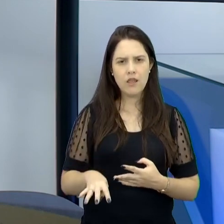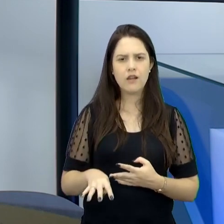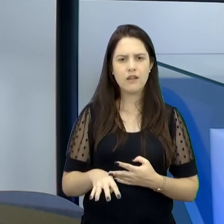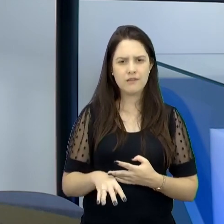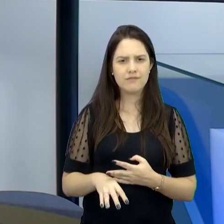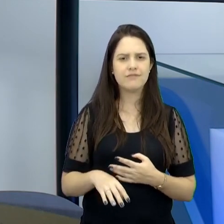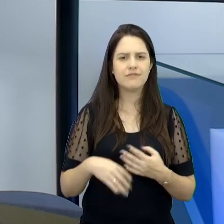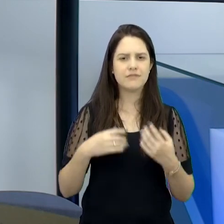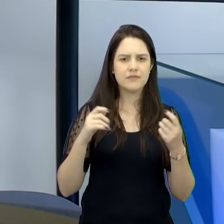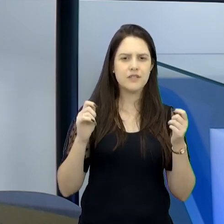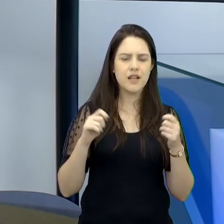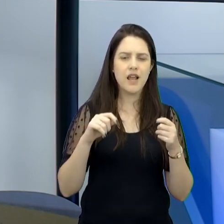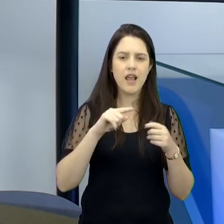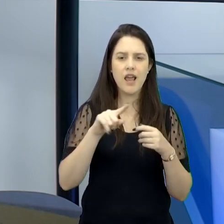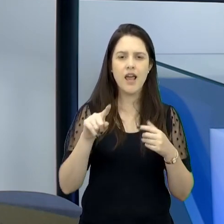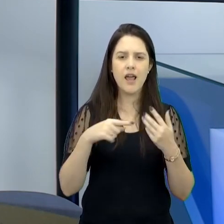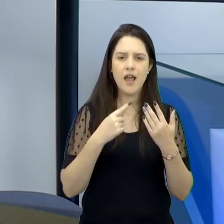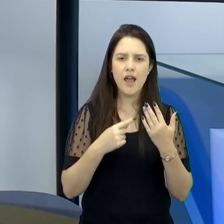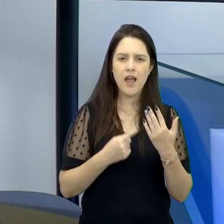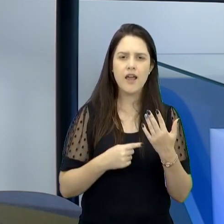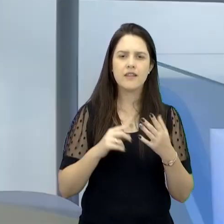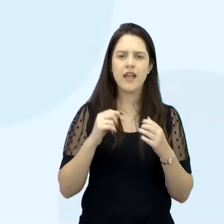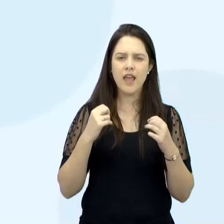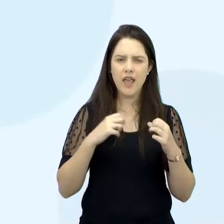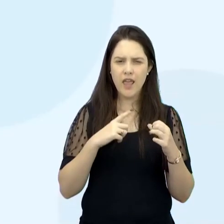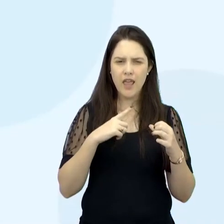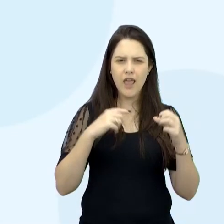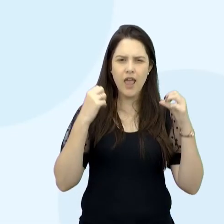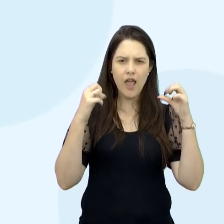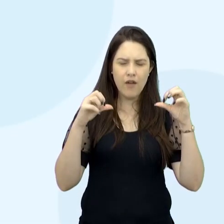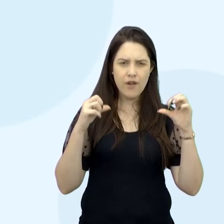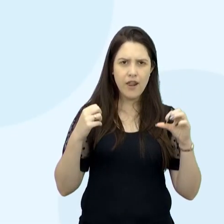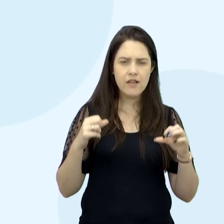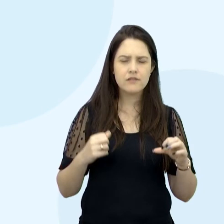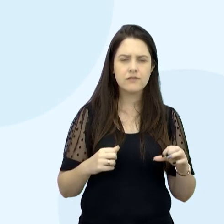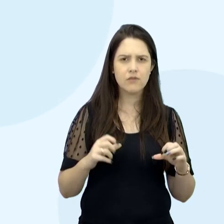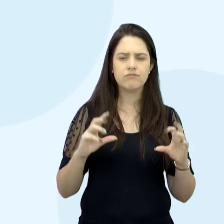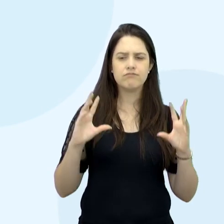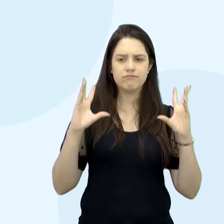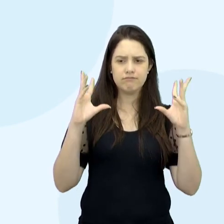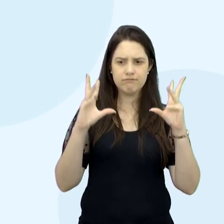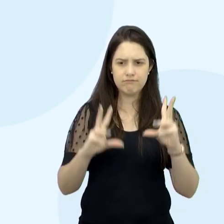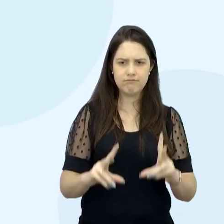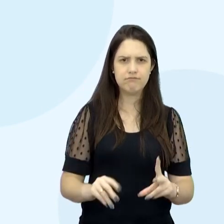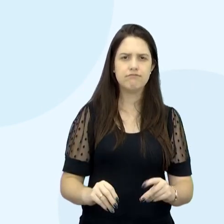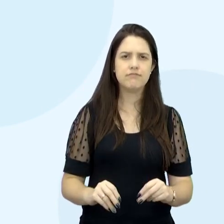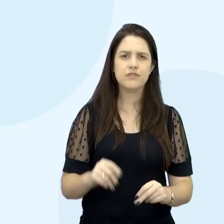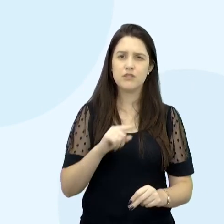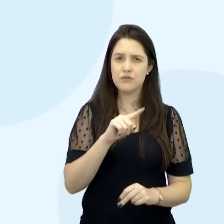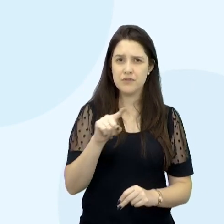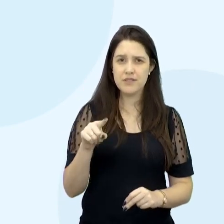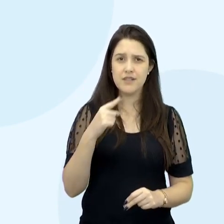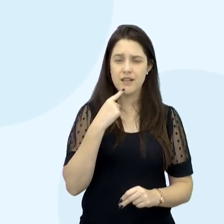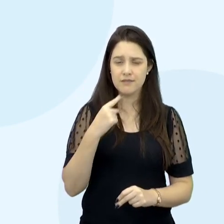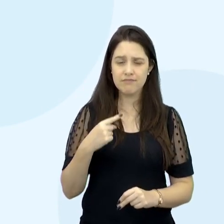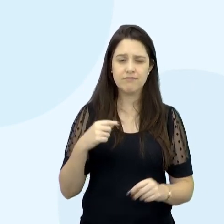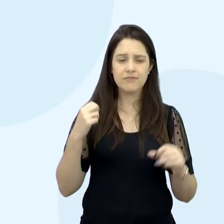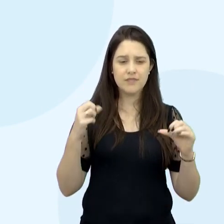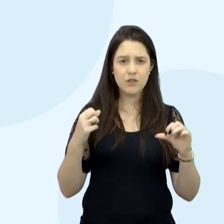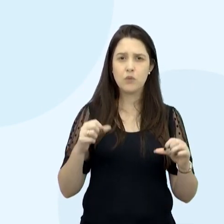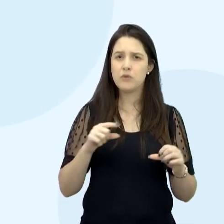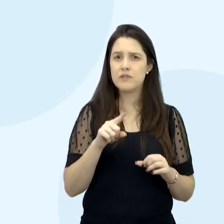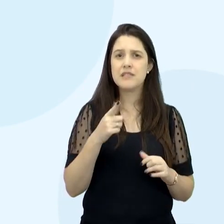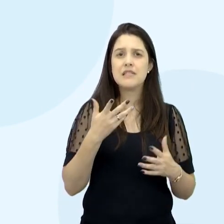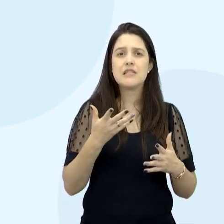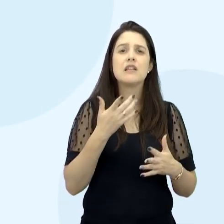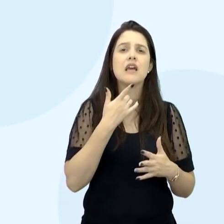muito a presença de vocês. Tem aí a avaliação, vocês coloquem aí a avaliação de vocês, coloquem o que vocês querem